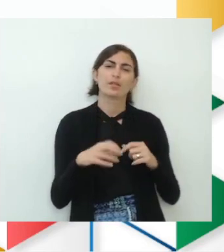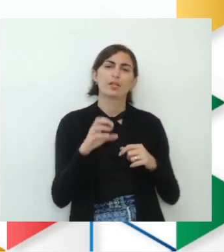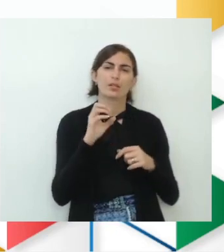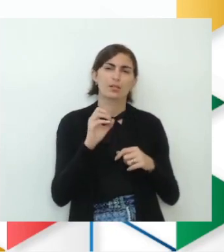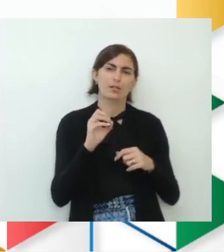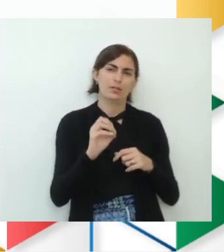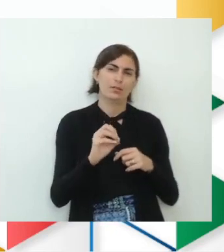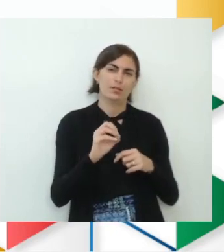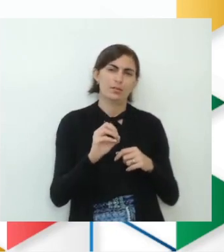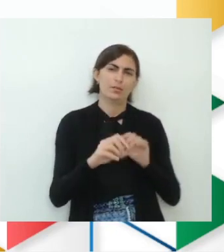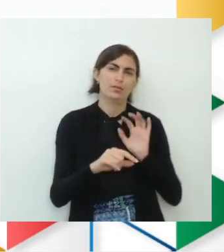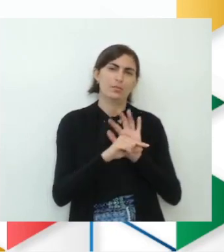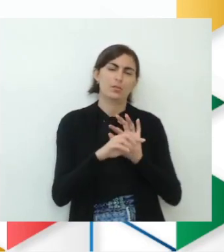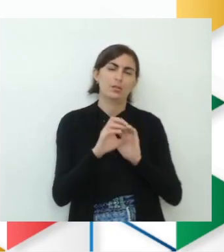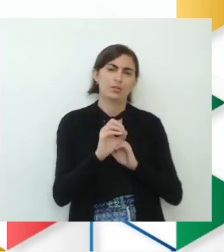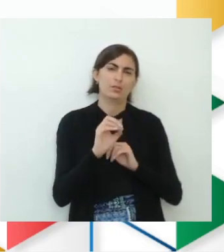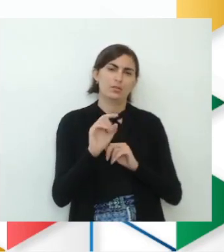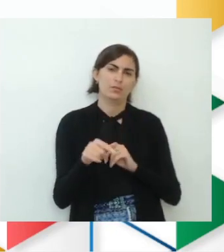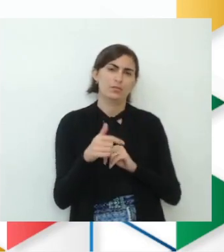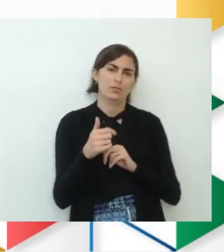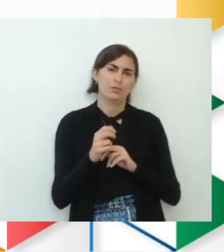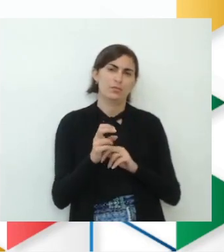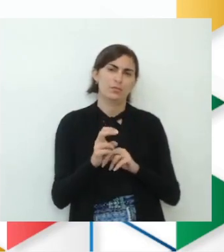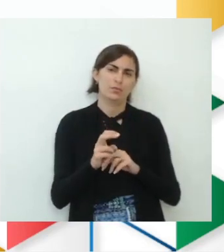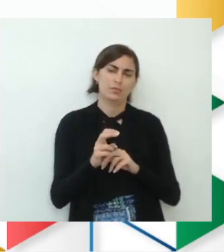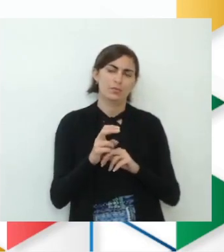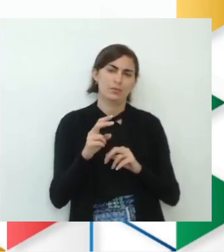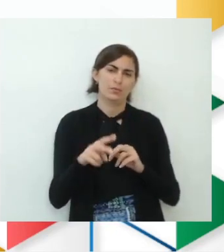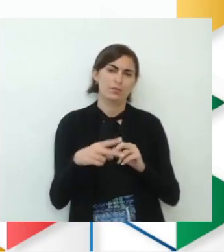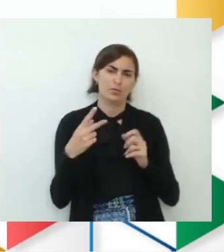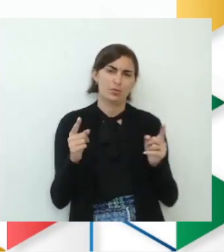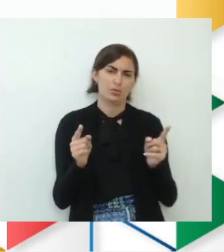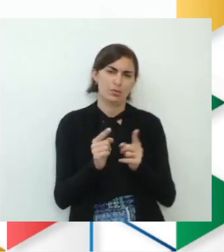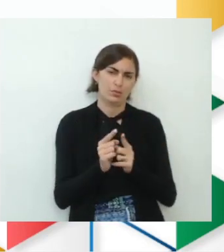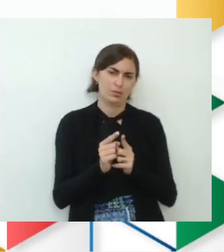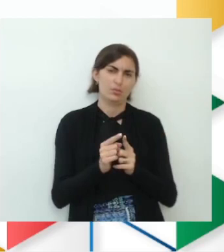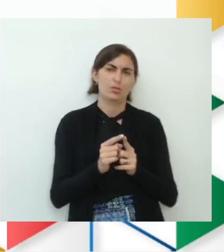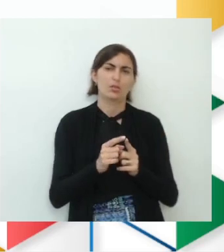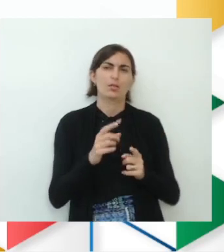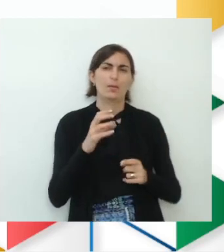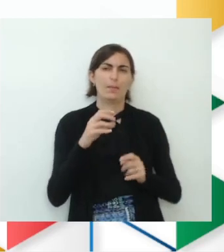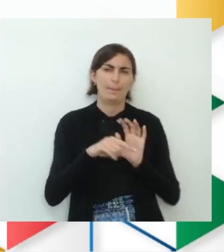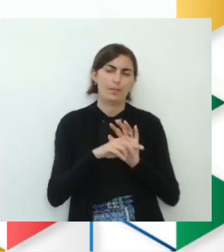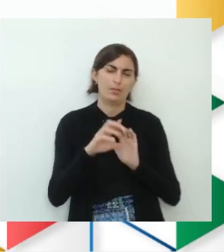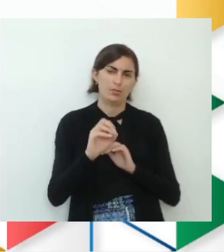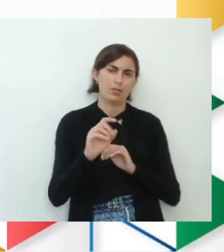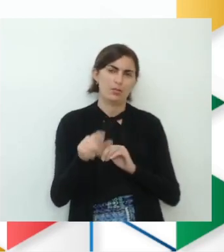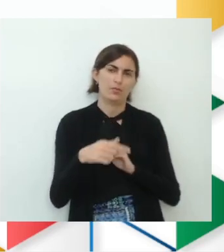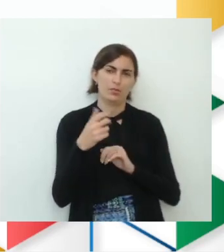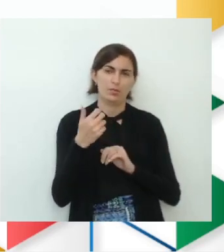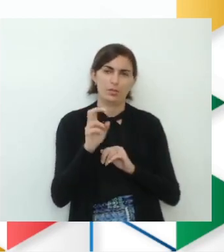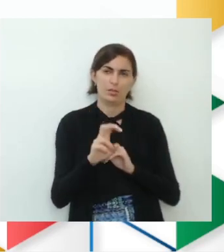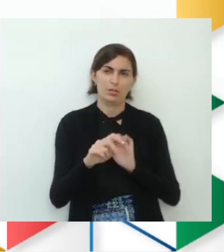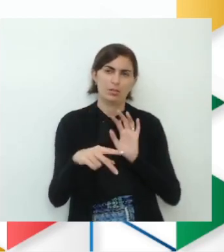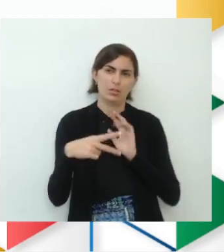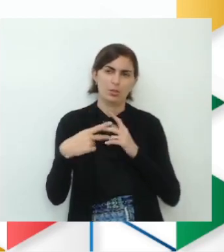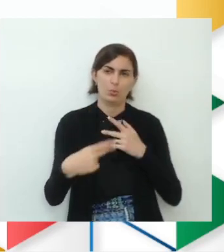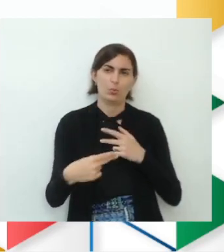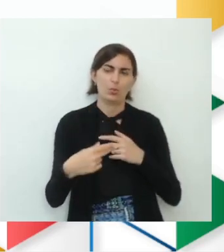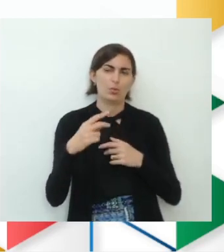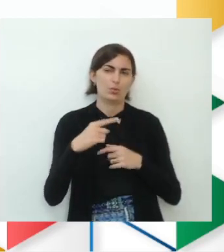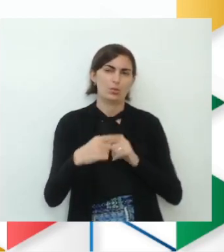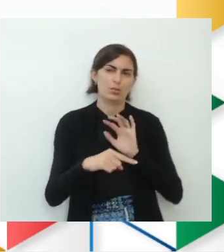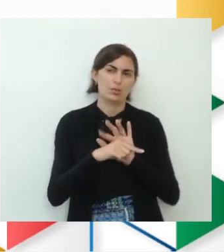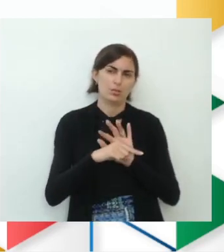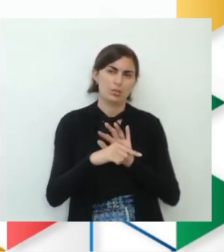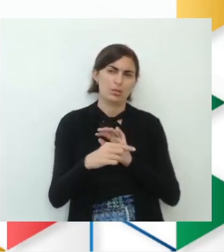dividir esse número aí, eu posso simplificá-lo, tá bom? Menos 0,15, eu posso simplificar